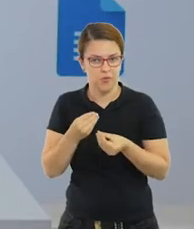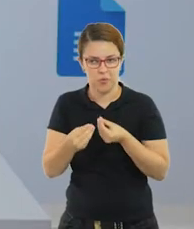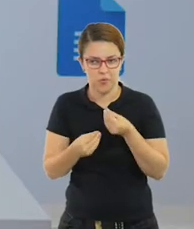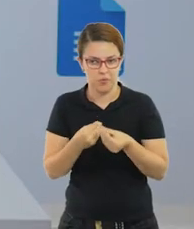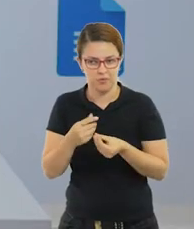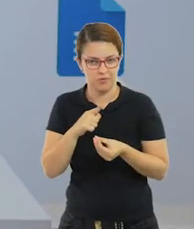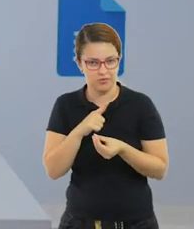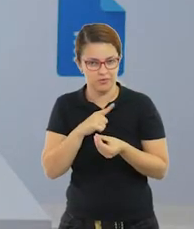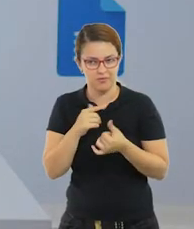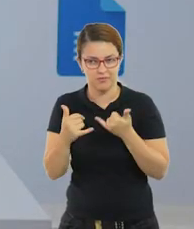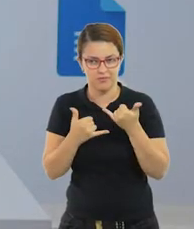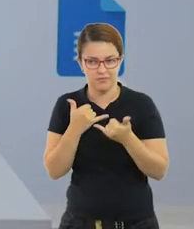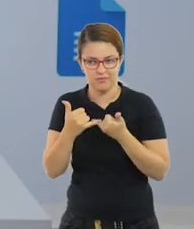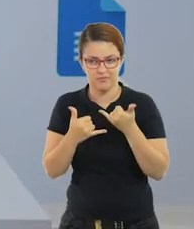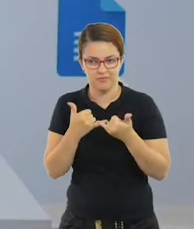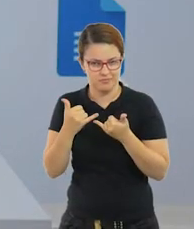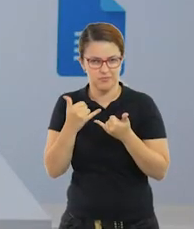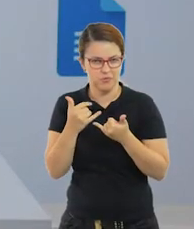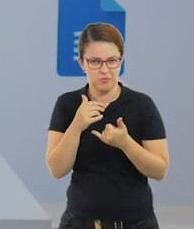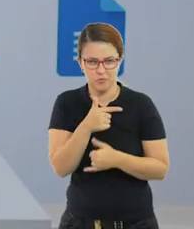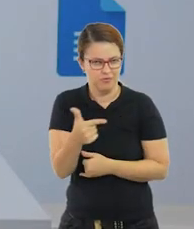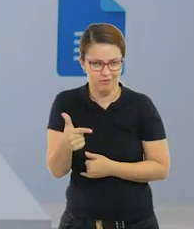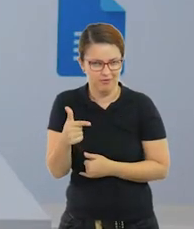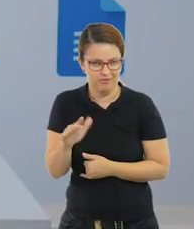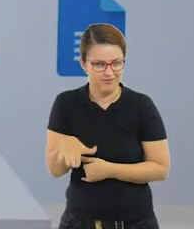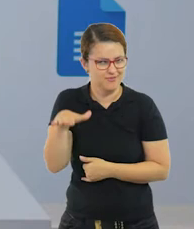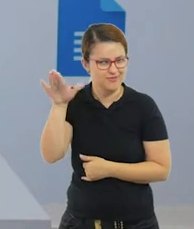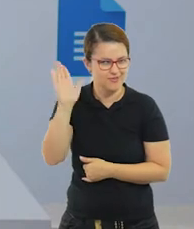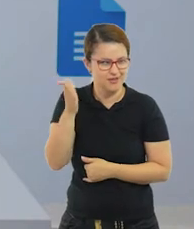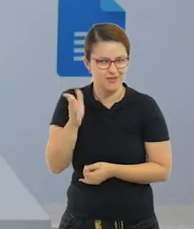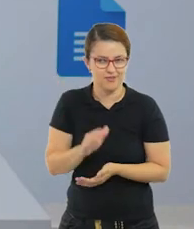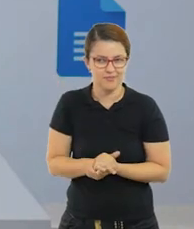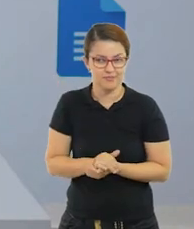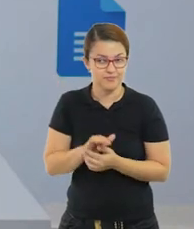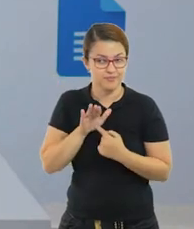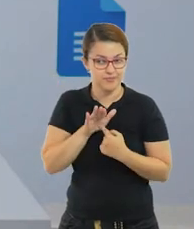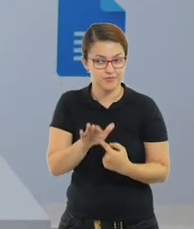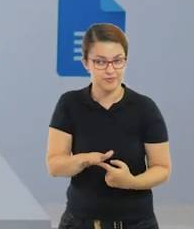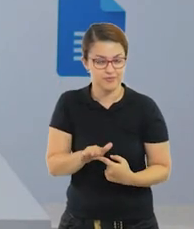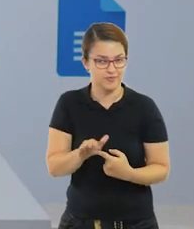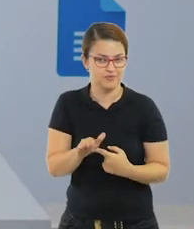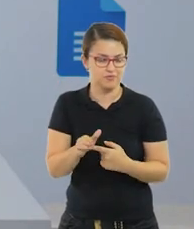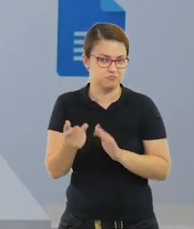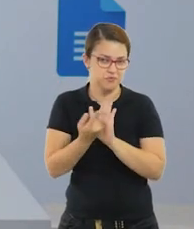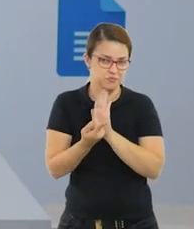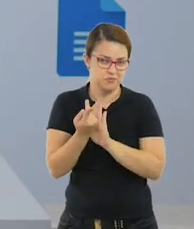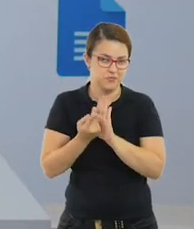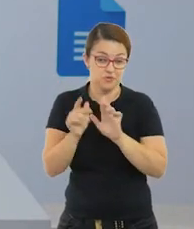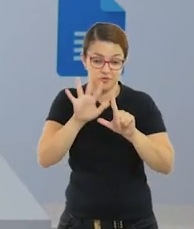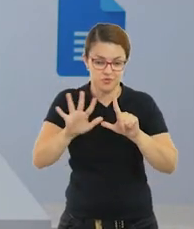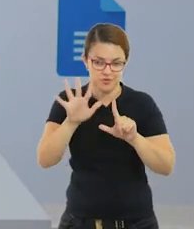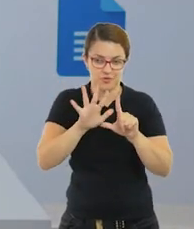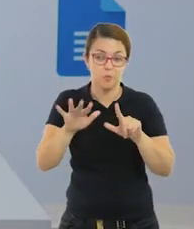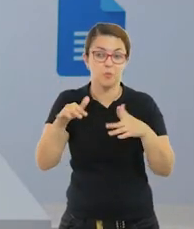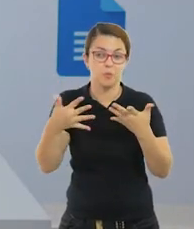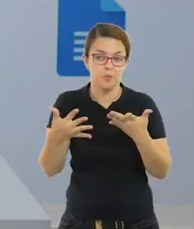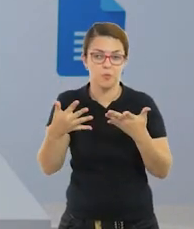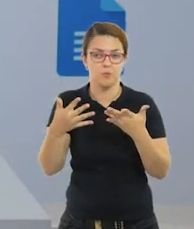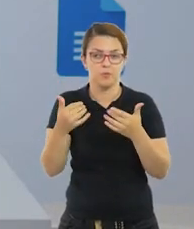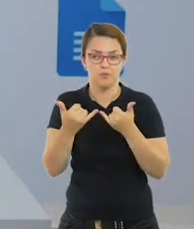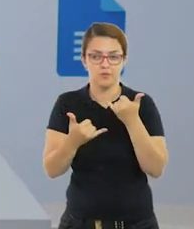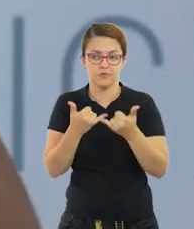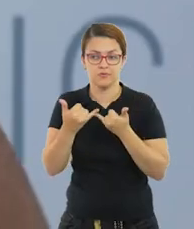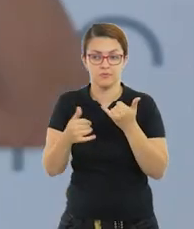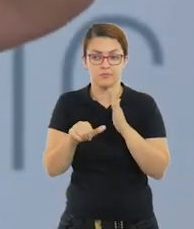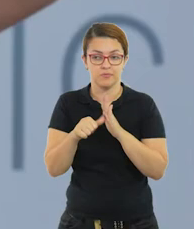Como eu não tenho brinquedos, né, porque eu já cresci um pouquinho, eu trouxe umas figuras para demonstrar quais os brinquedos que estão aqui